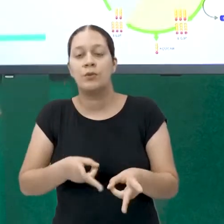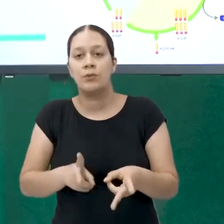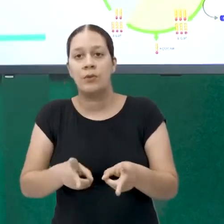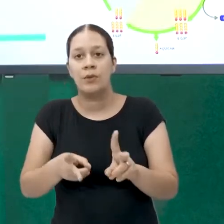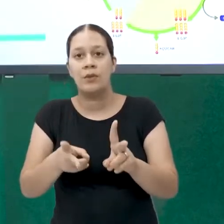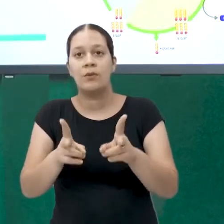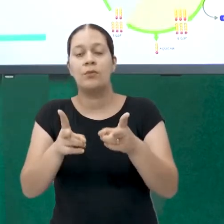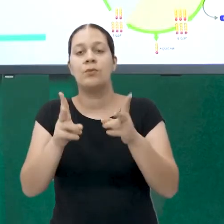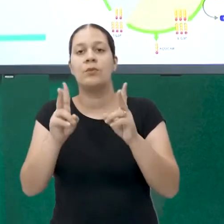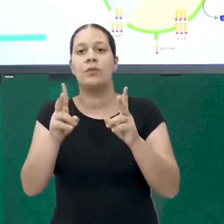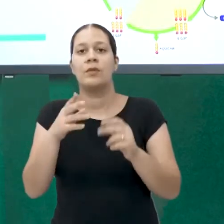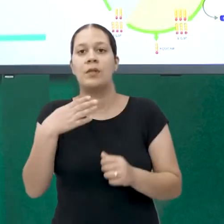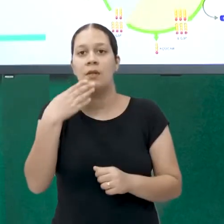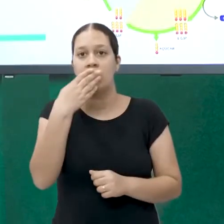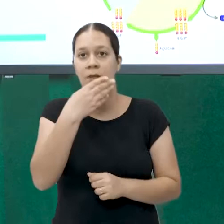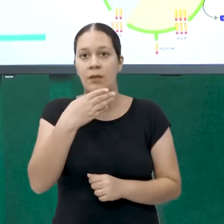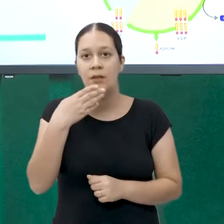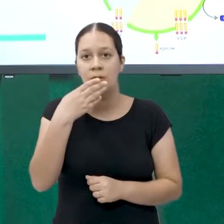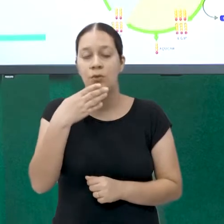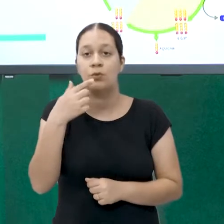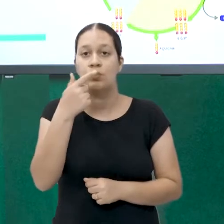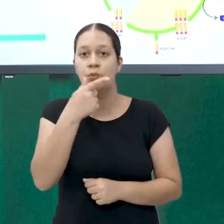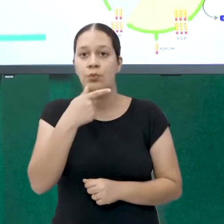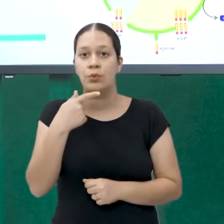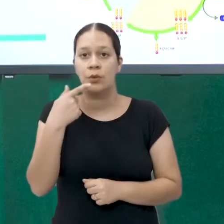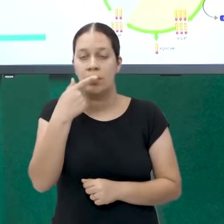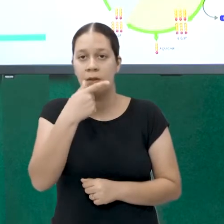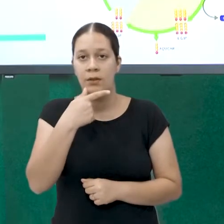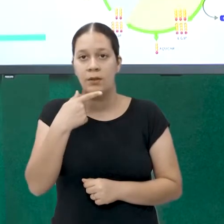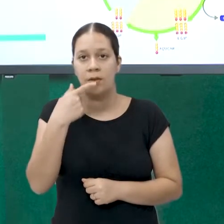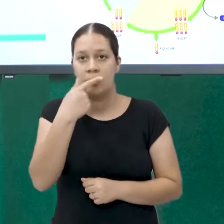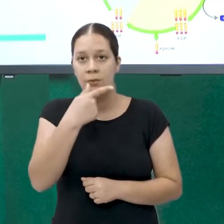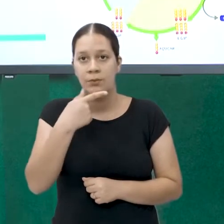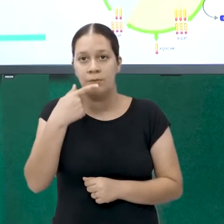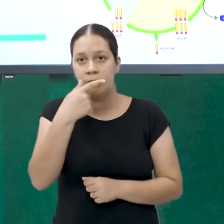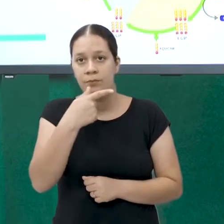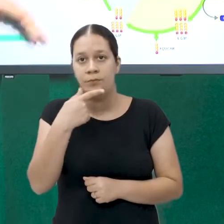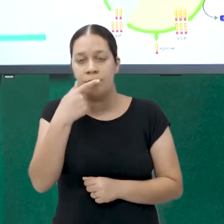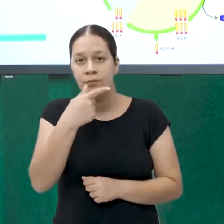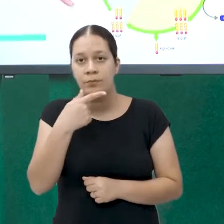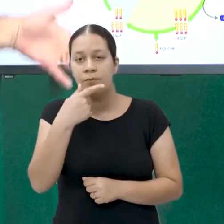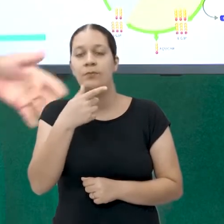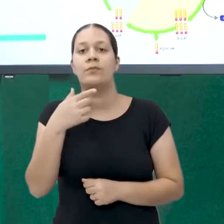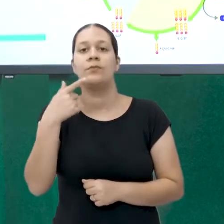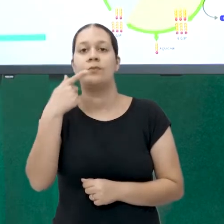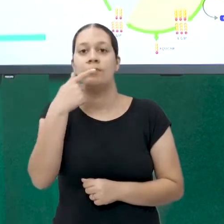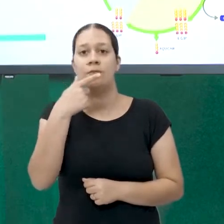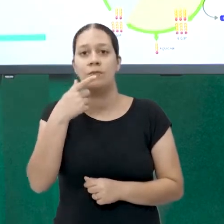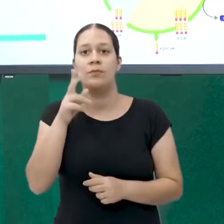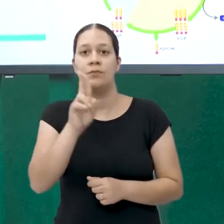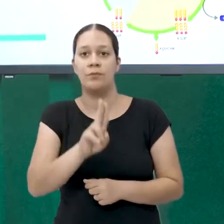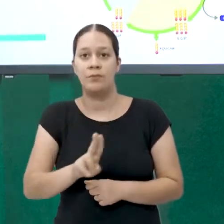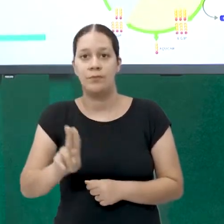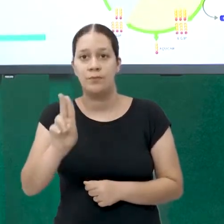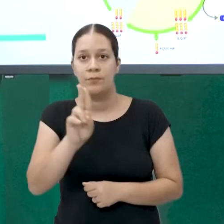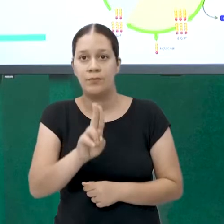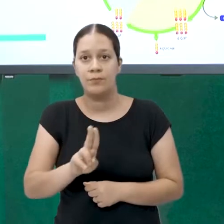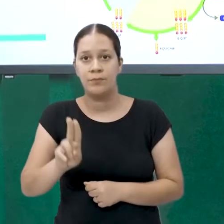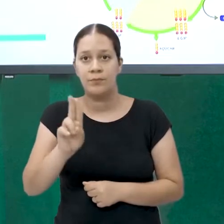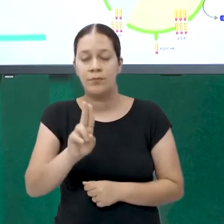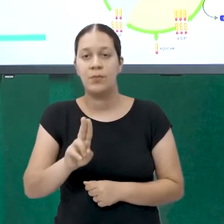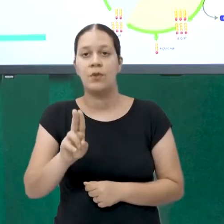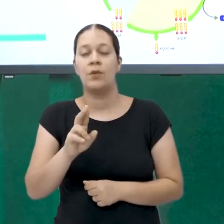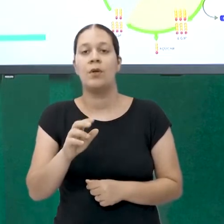reduzido até gerar o quê? Açúcar, tá? Esse açúcar, essa glicose, você